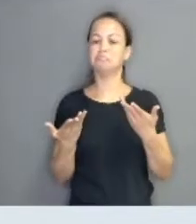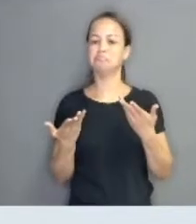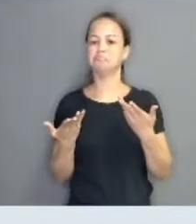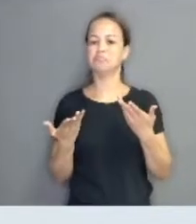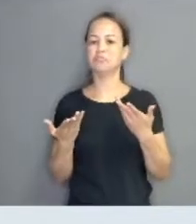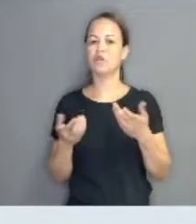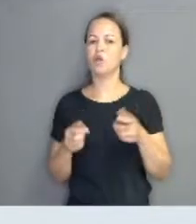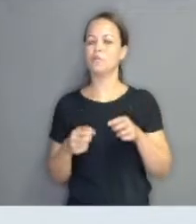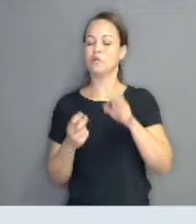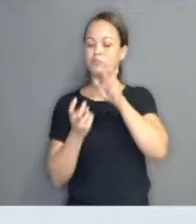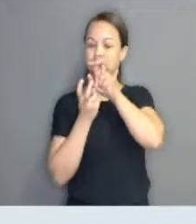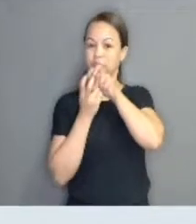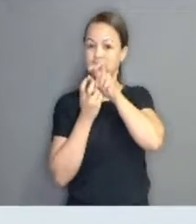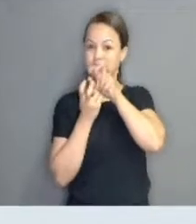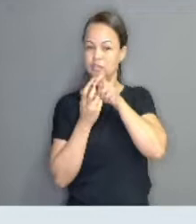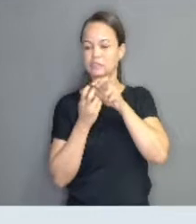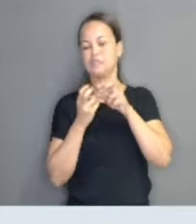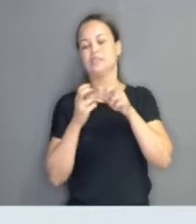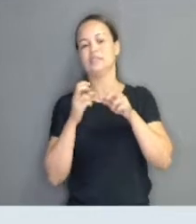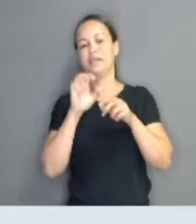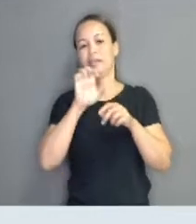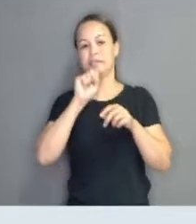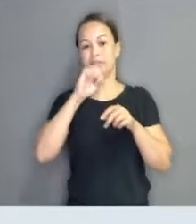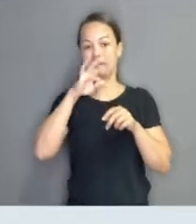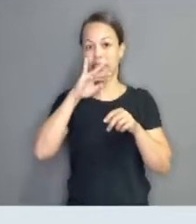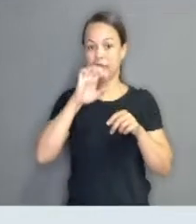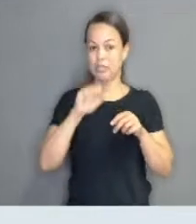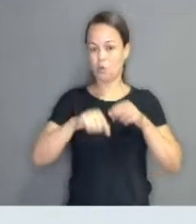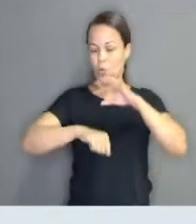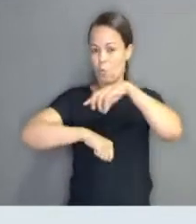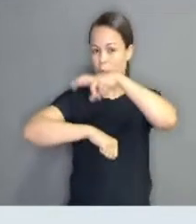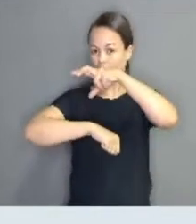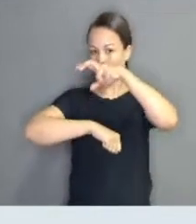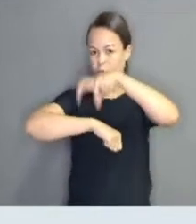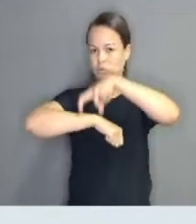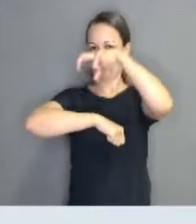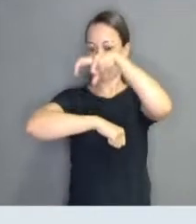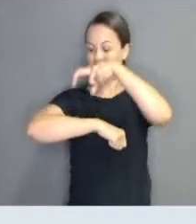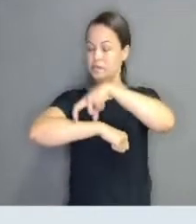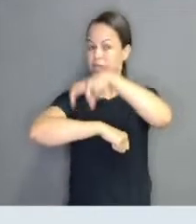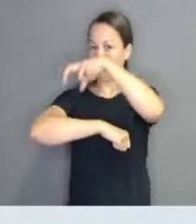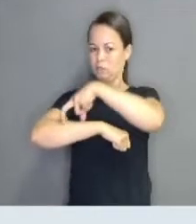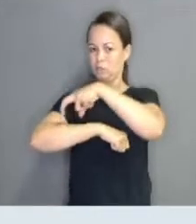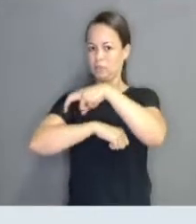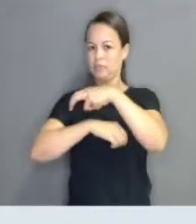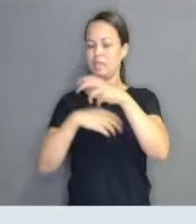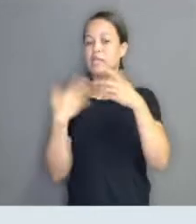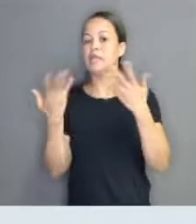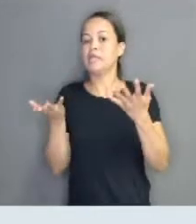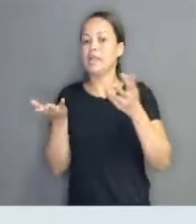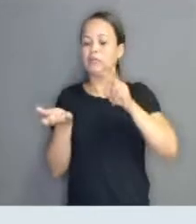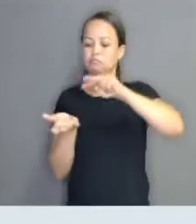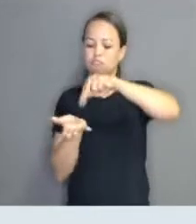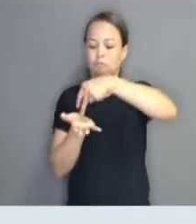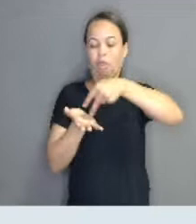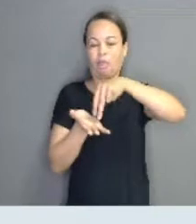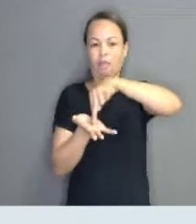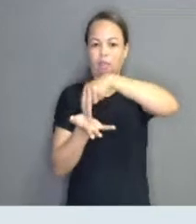animar esquilo com grilo o e queimar que se sacode